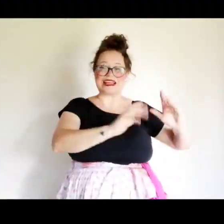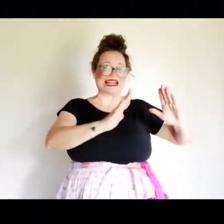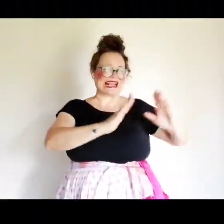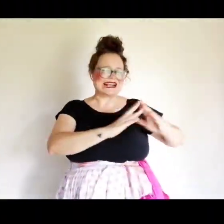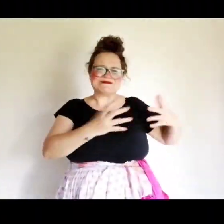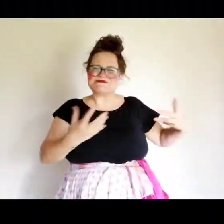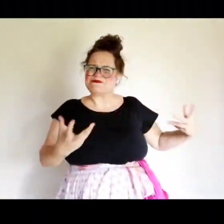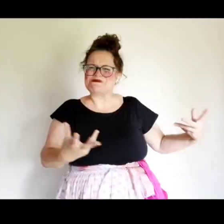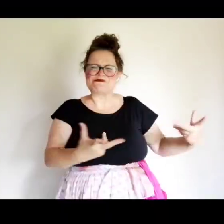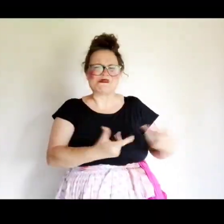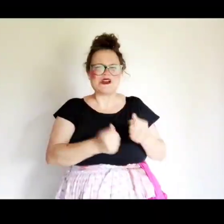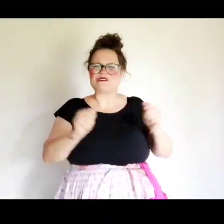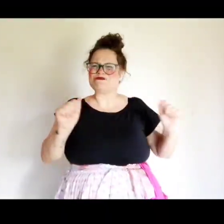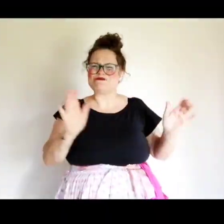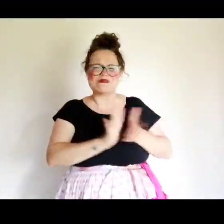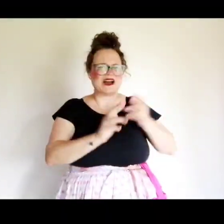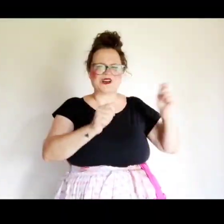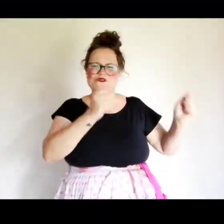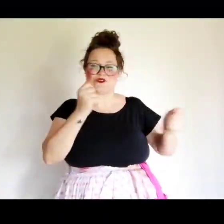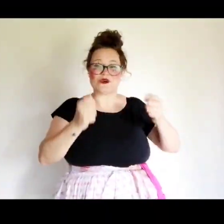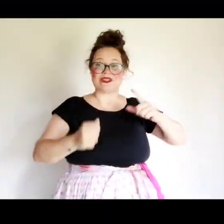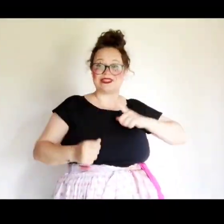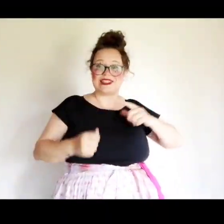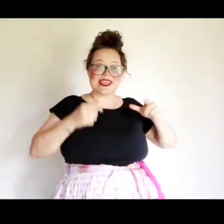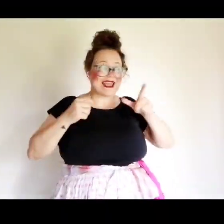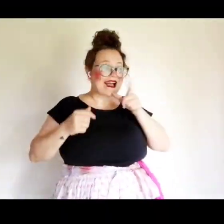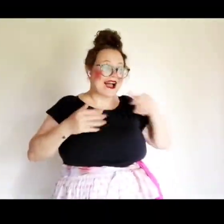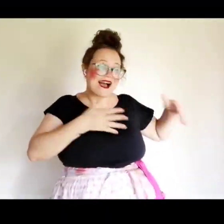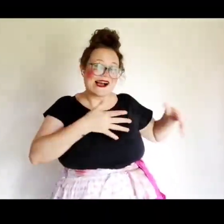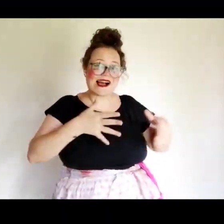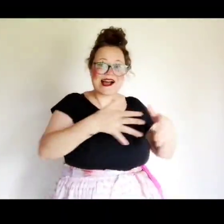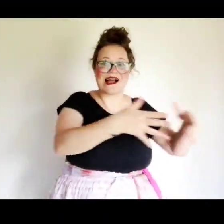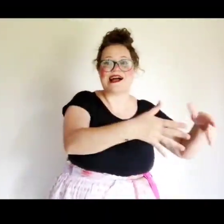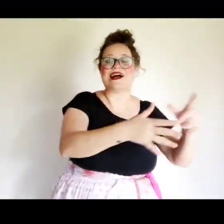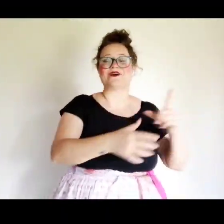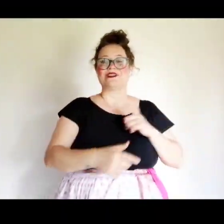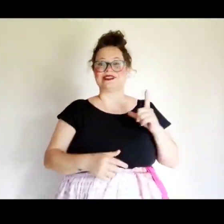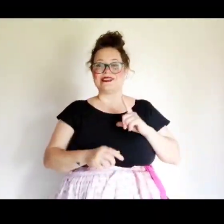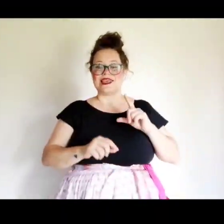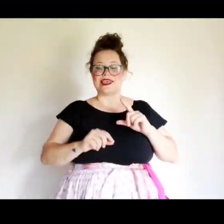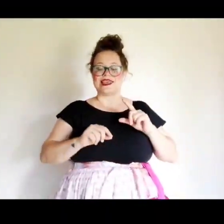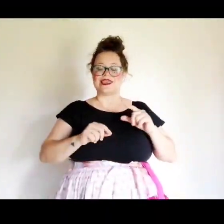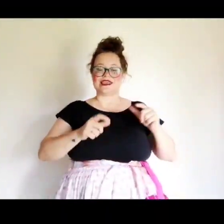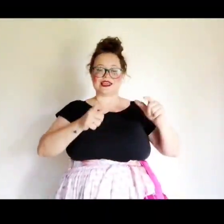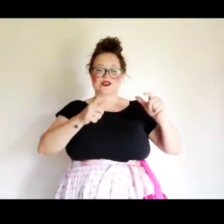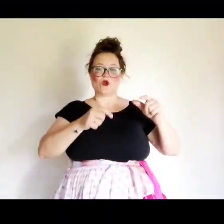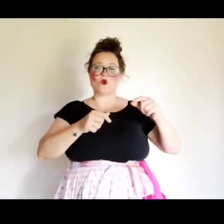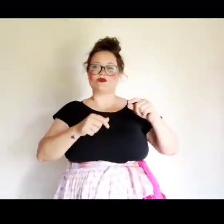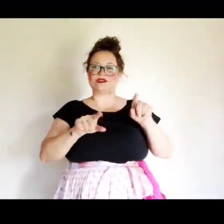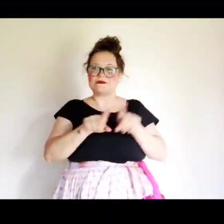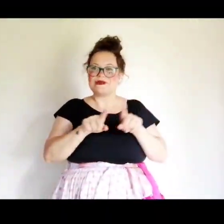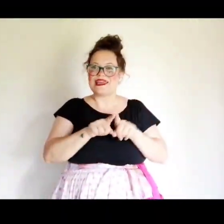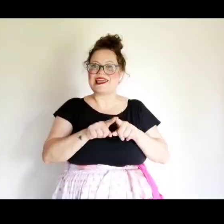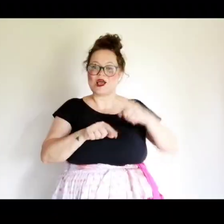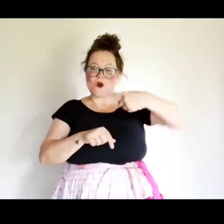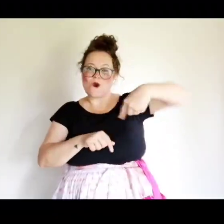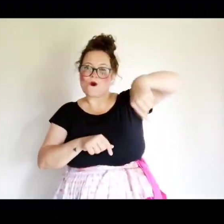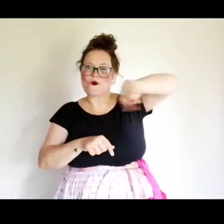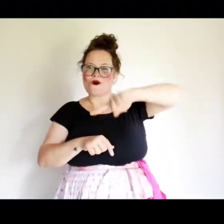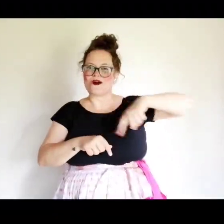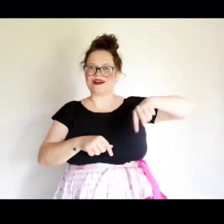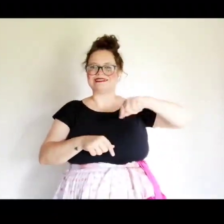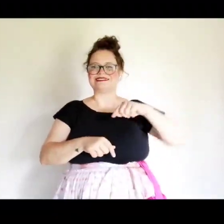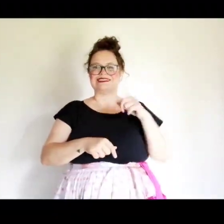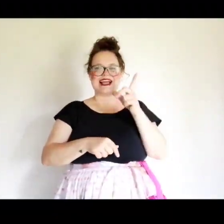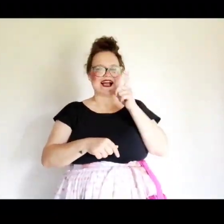Era uma casa incrível, que tinha rio, riachinho, tinha uma roda